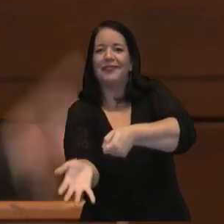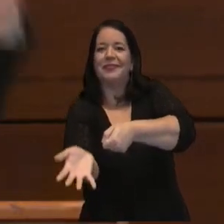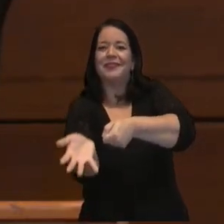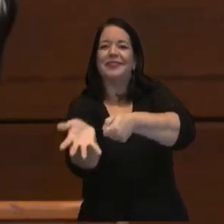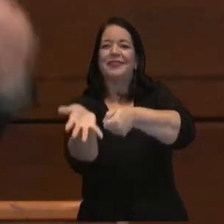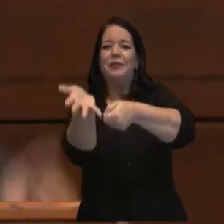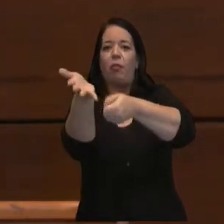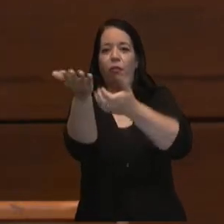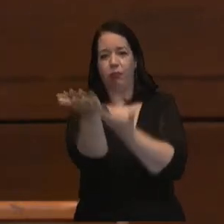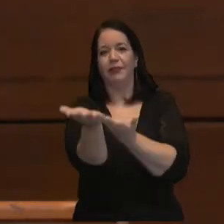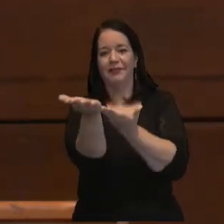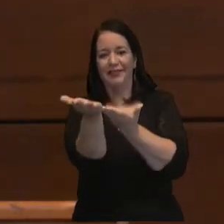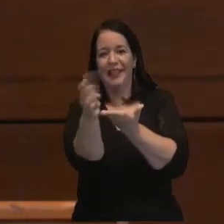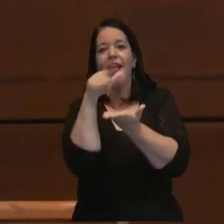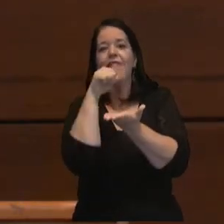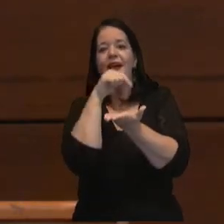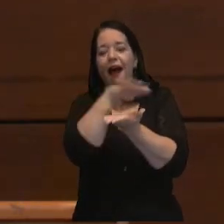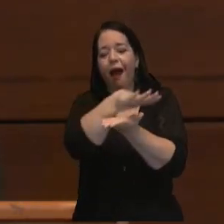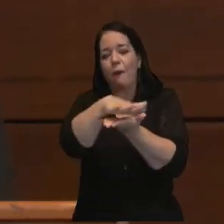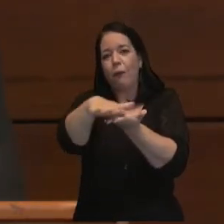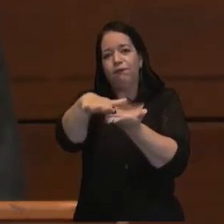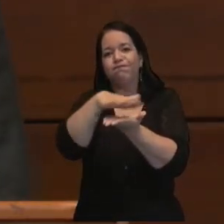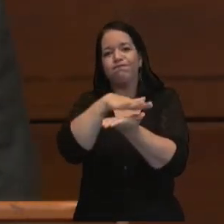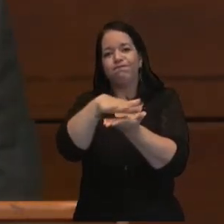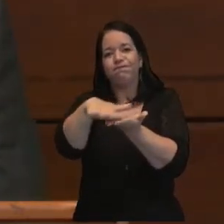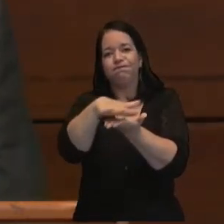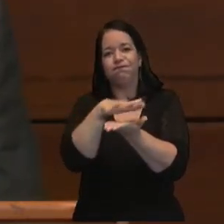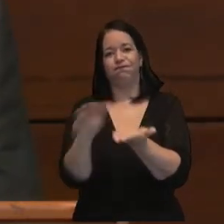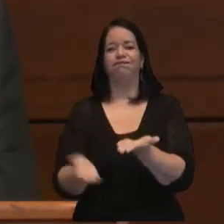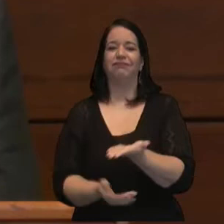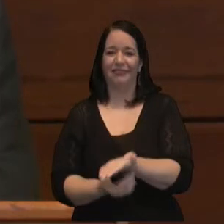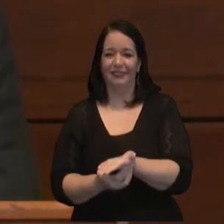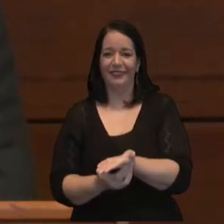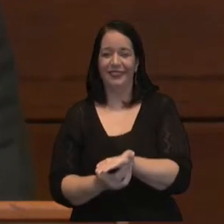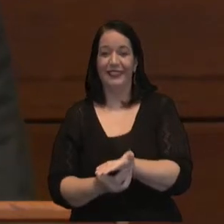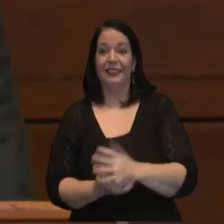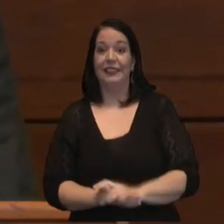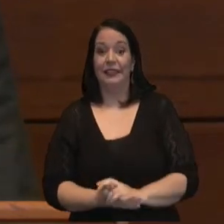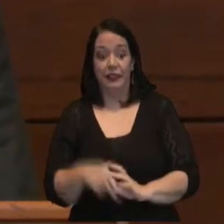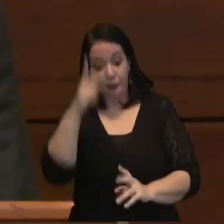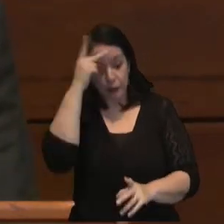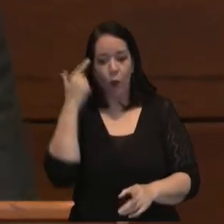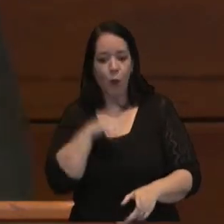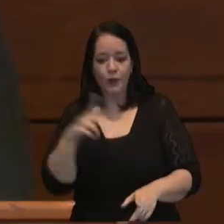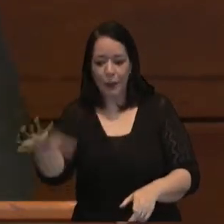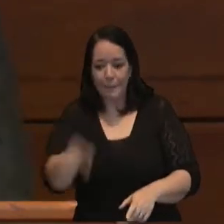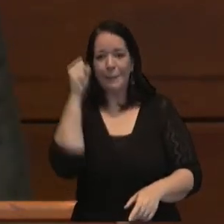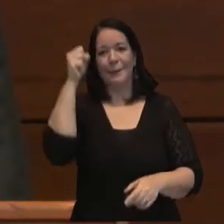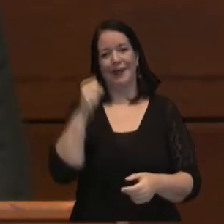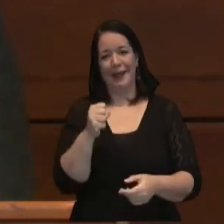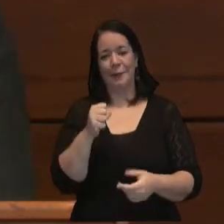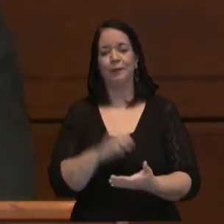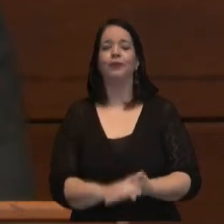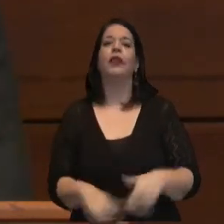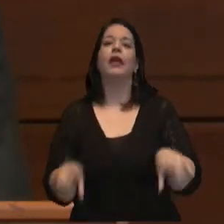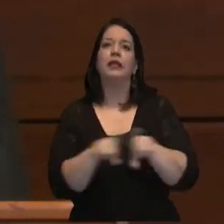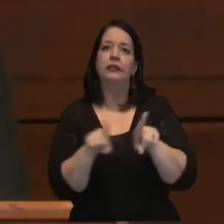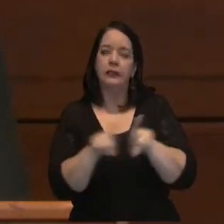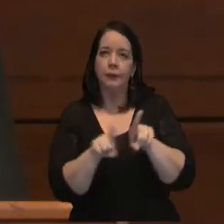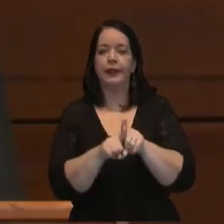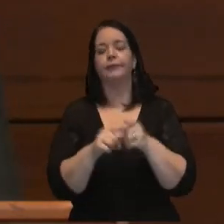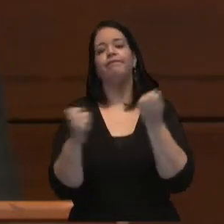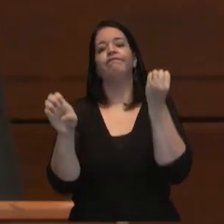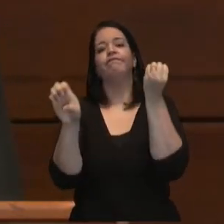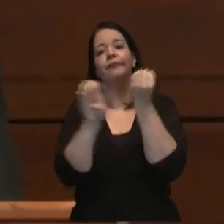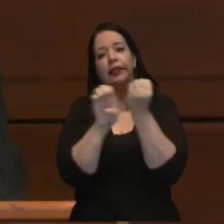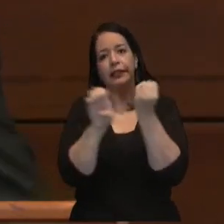ele ainda previu que durante a fome de Samaria haveria um dia abundância de comida no dia seguinte, e de fato